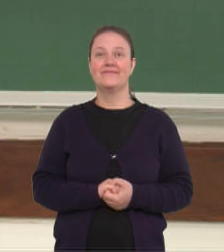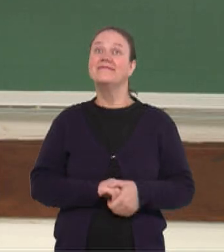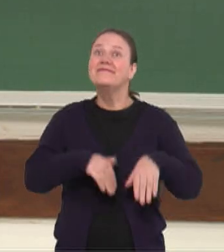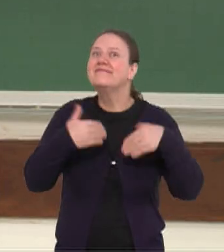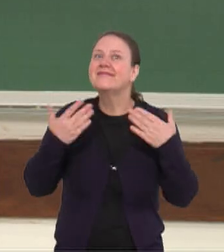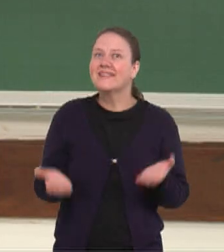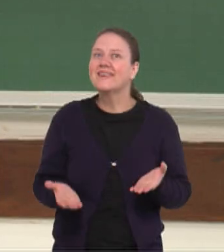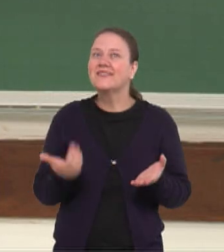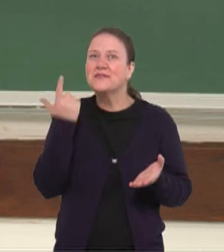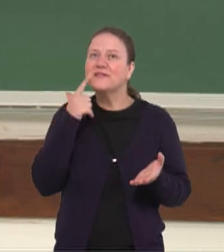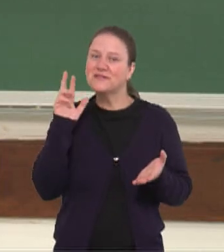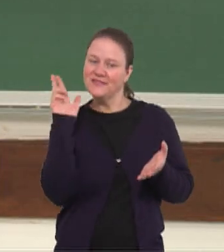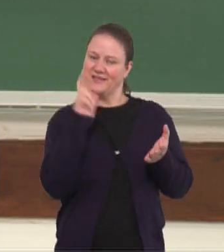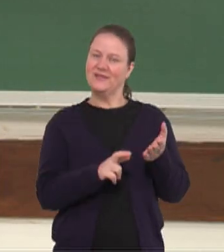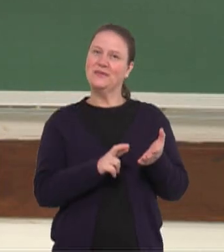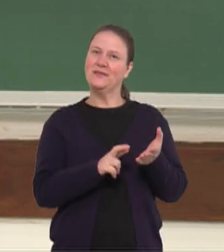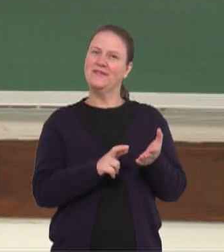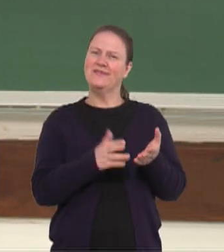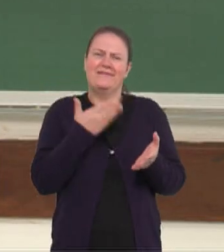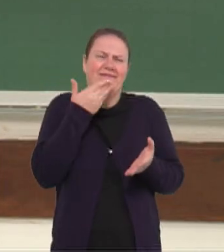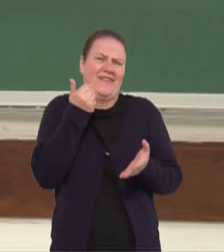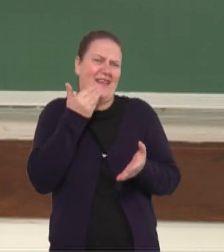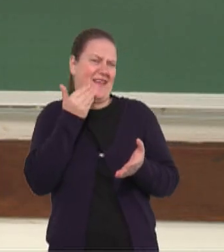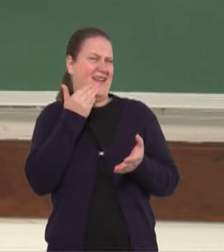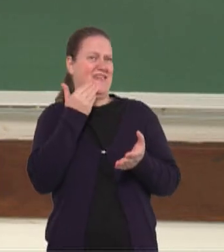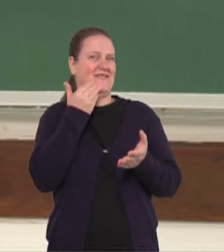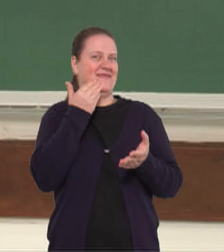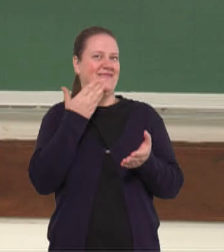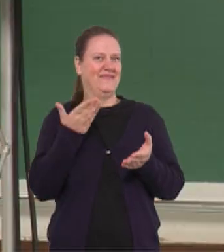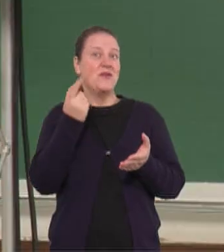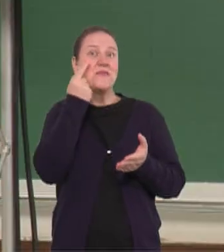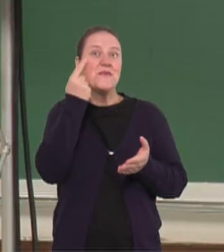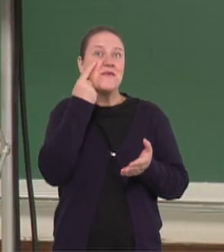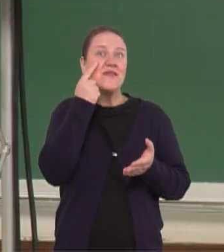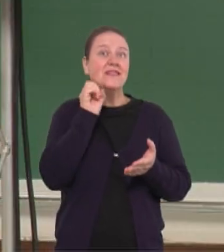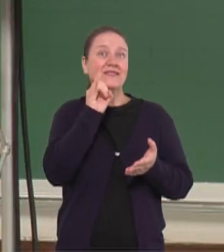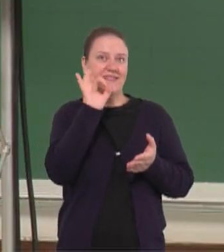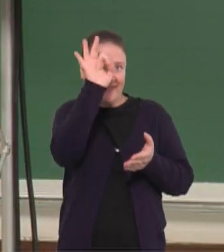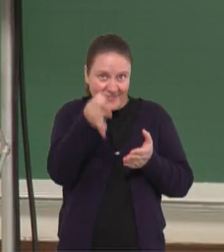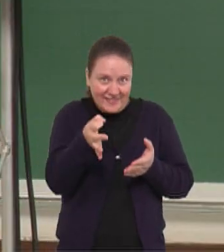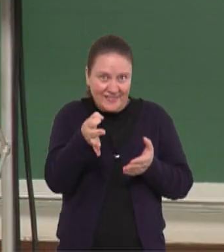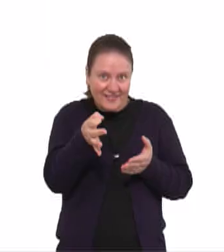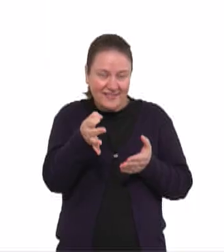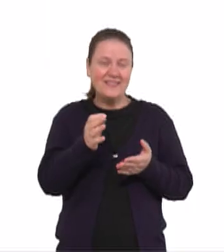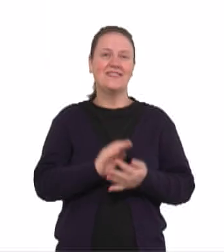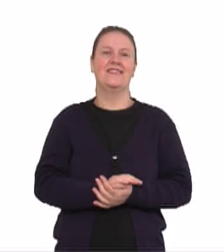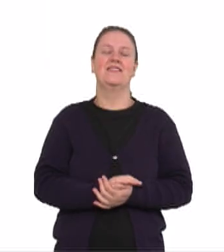E aí, respondeu? Tava fácil, né? Vamos ver se você acertou?